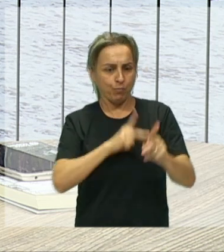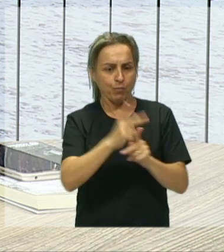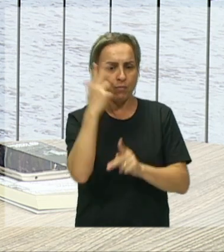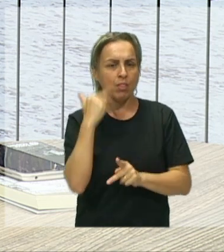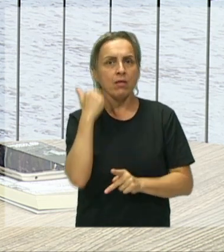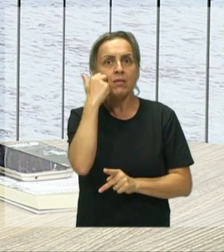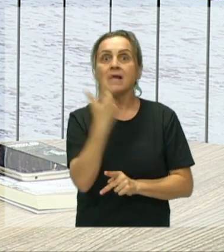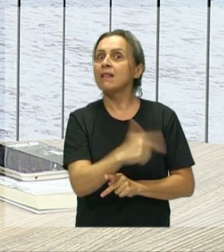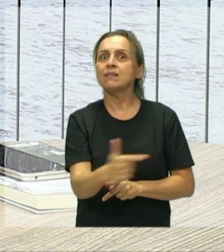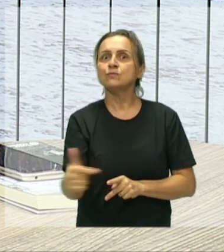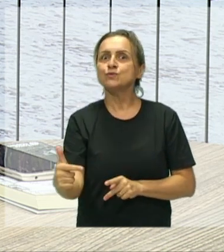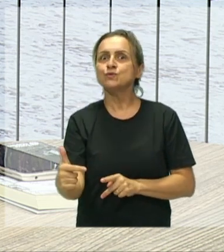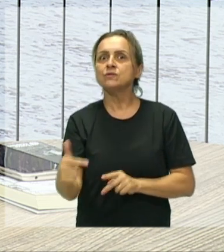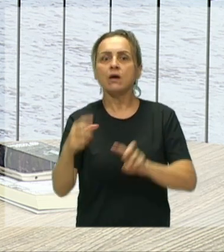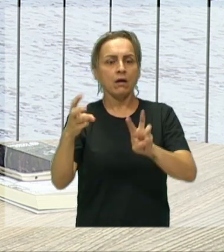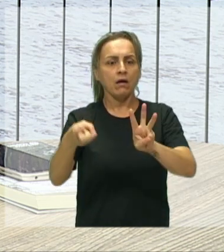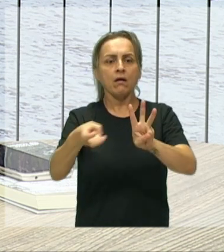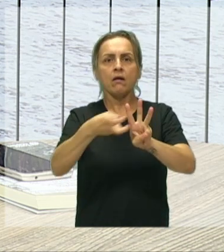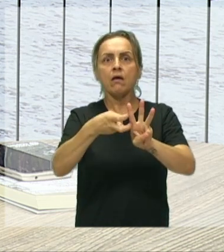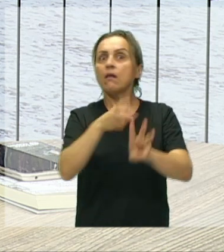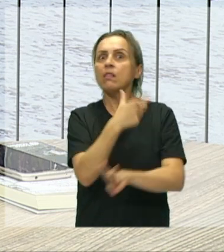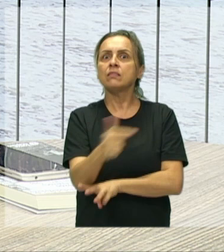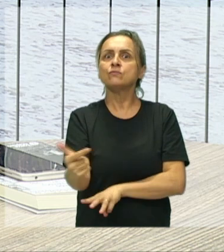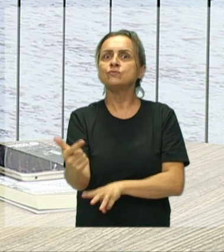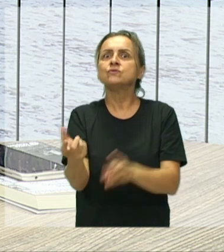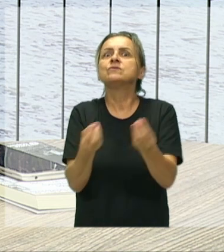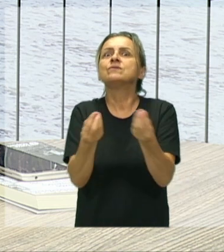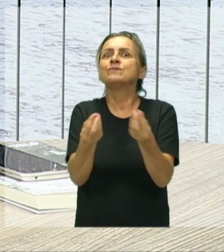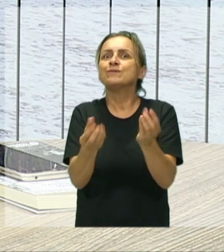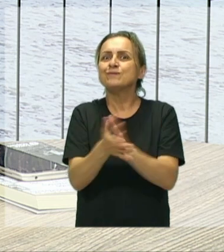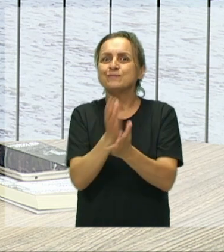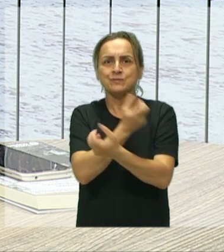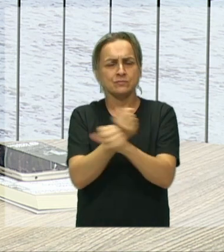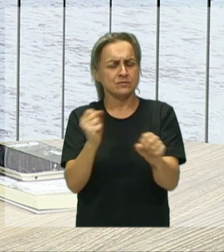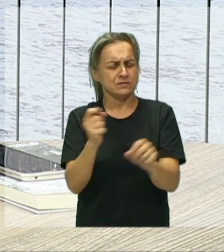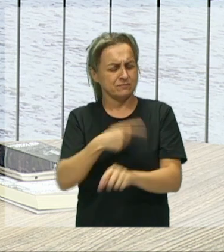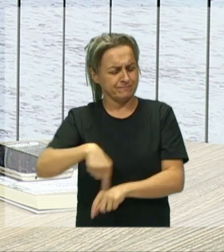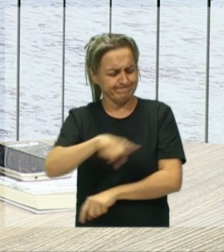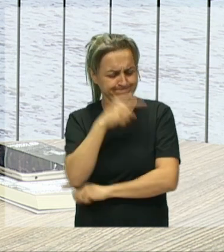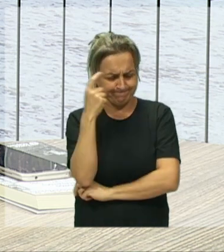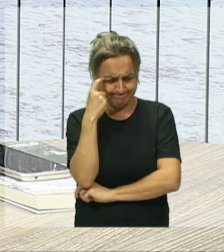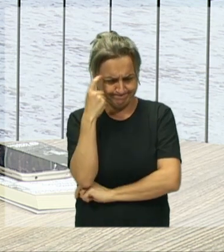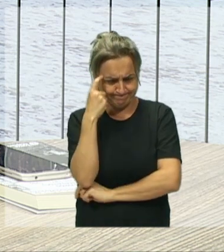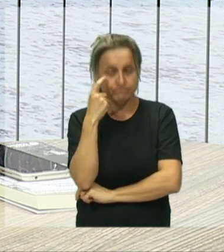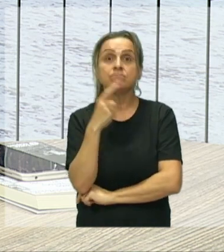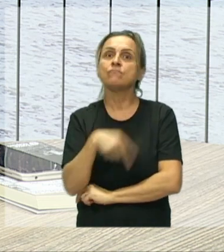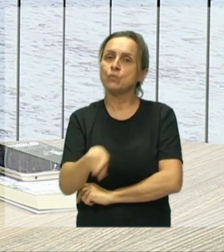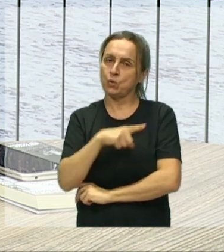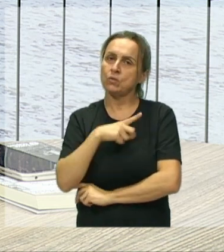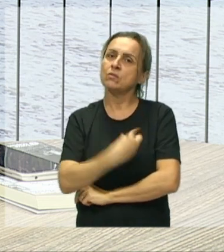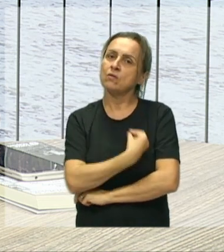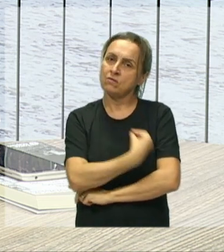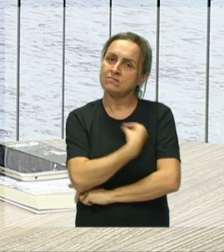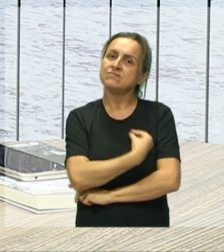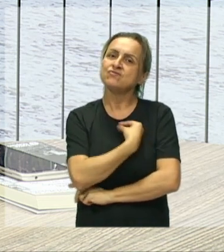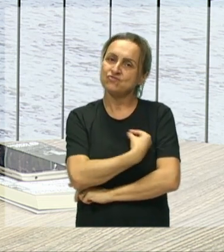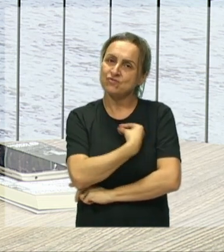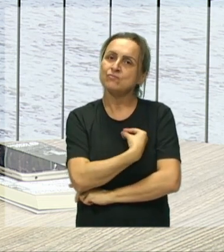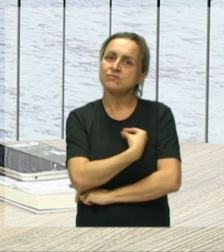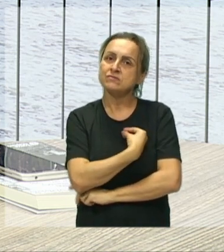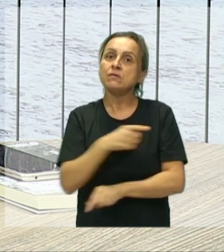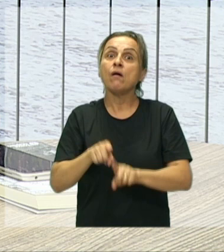nem indígena. A gente ficou pensando, sim, nós existimos, mas estamos